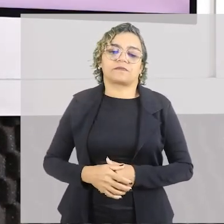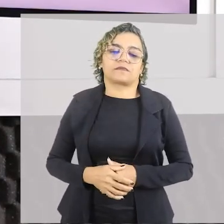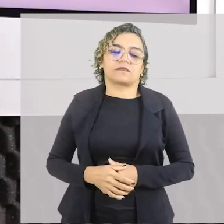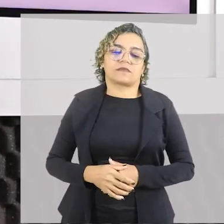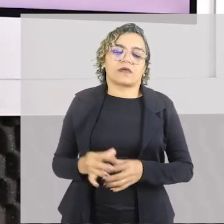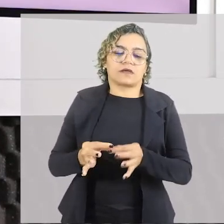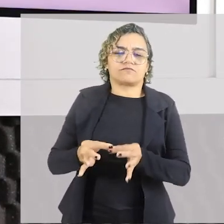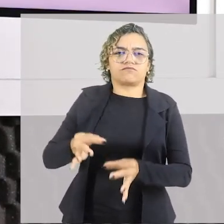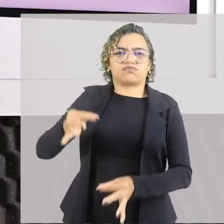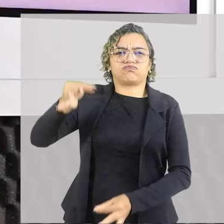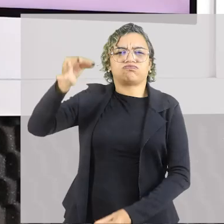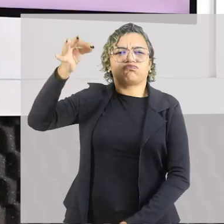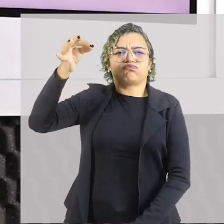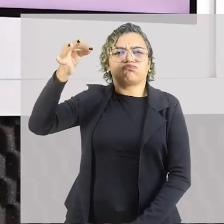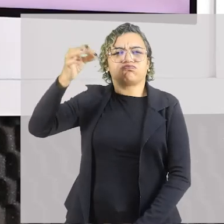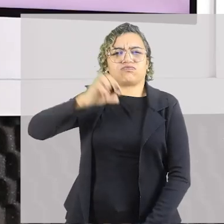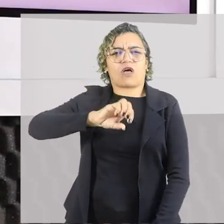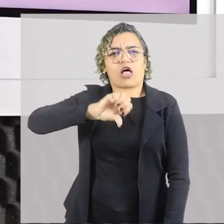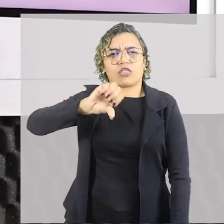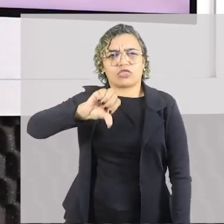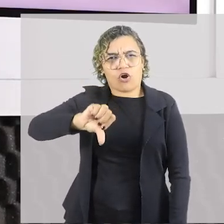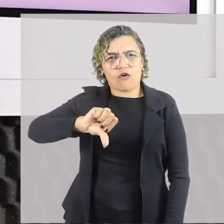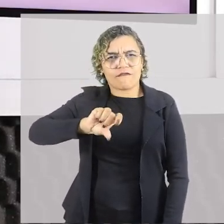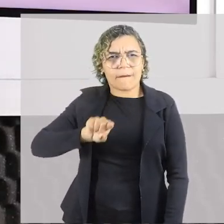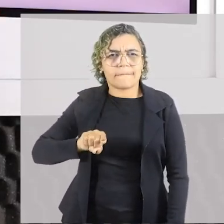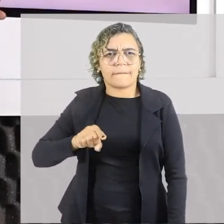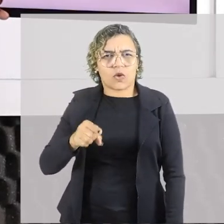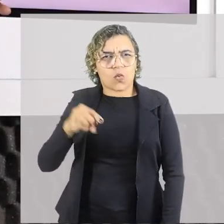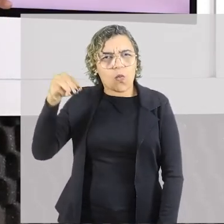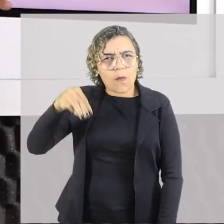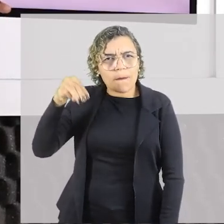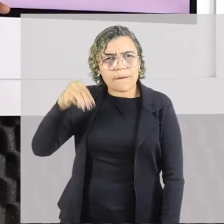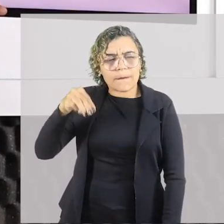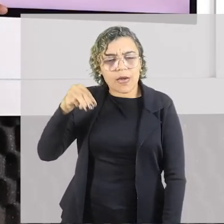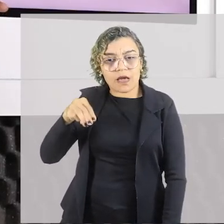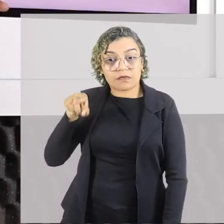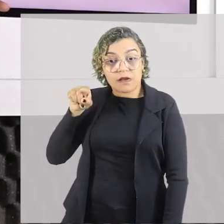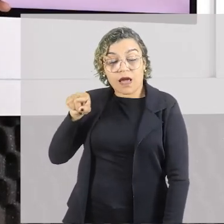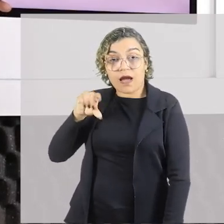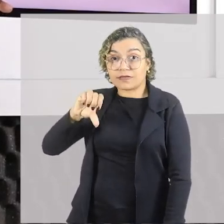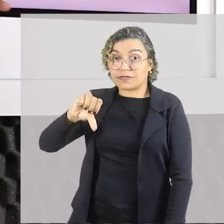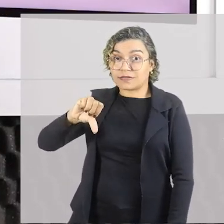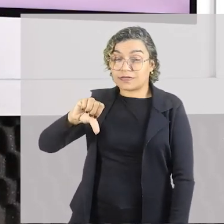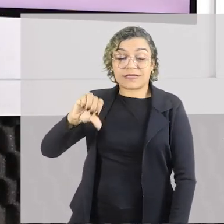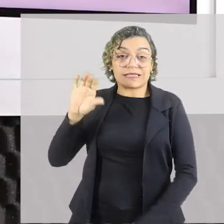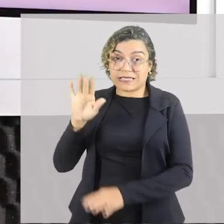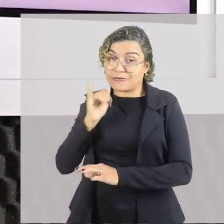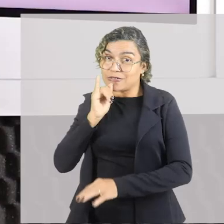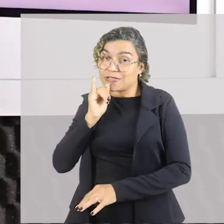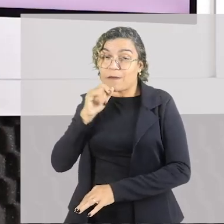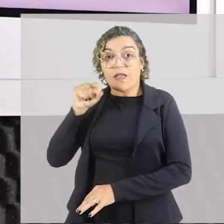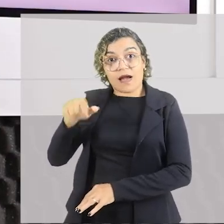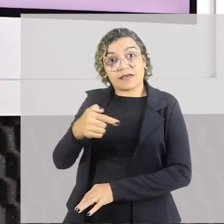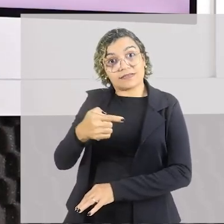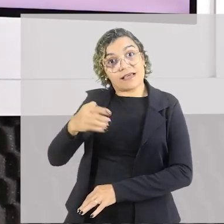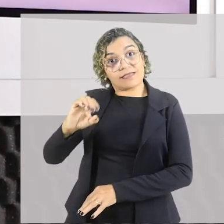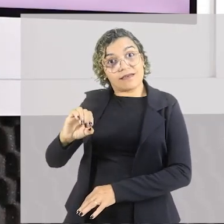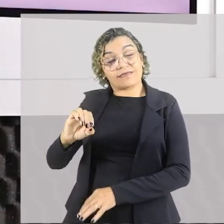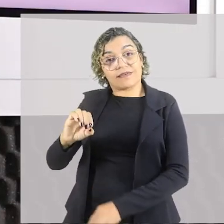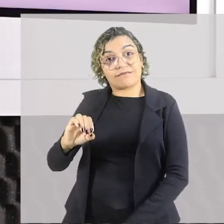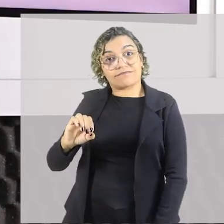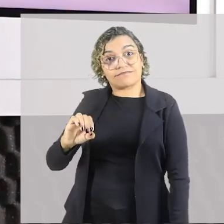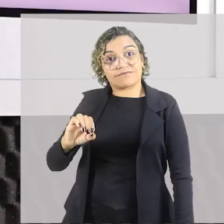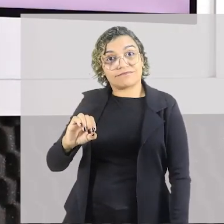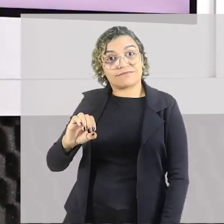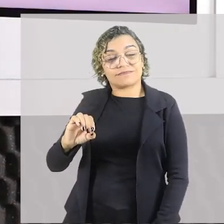9.000 metros de altura. A água vai ferver lá a 70 graus Celsius. Então eu posso ter água fervendo a 70